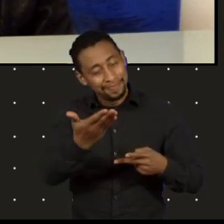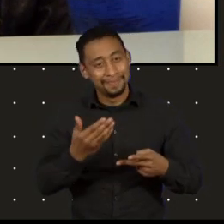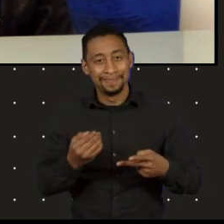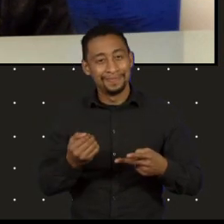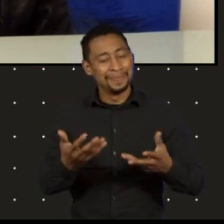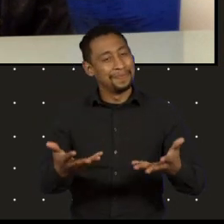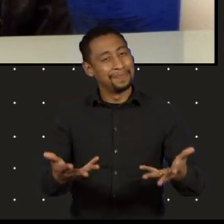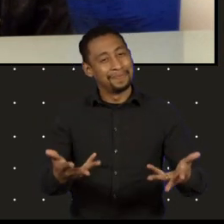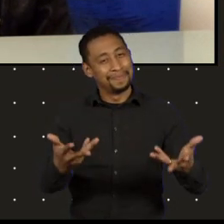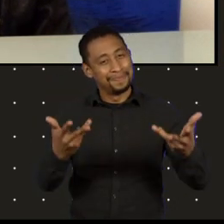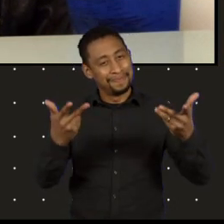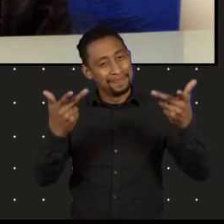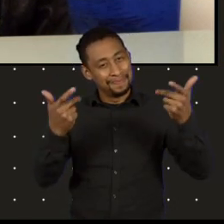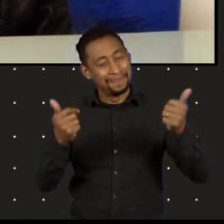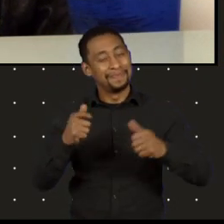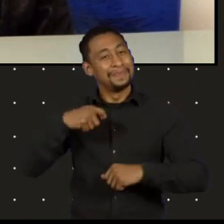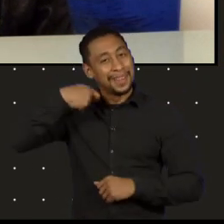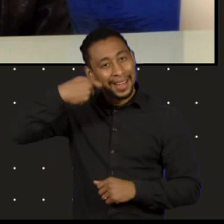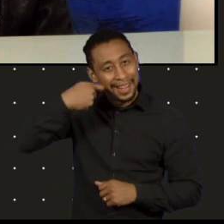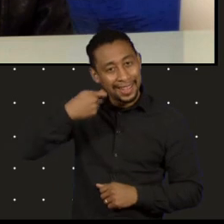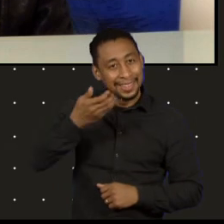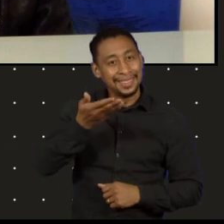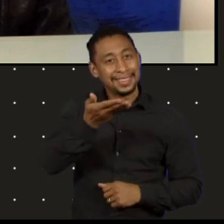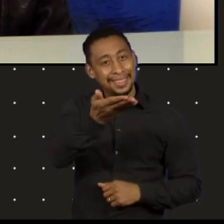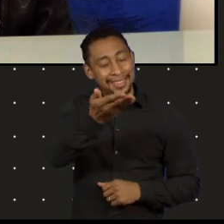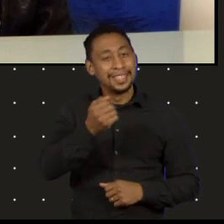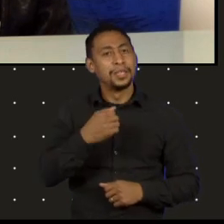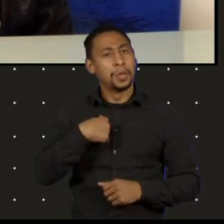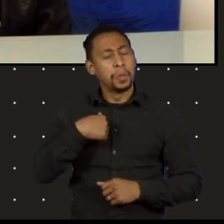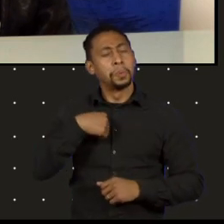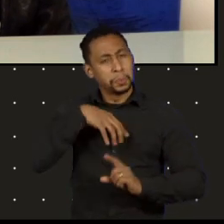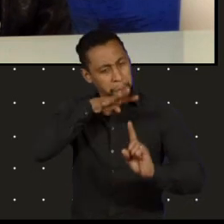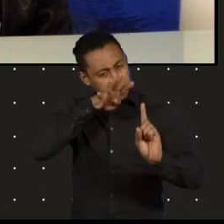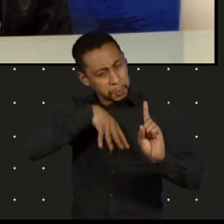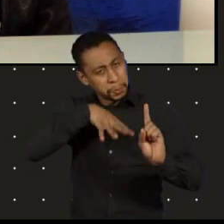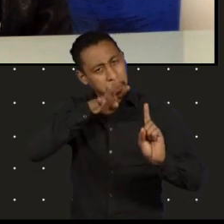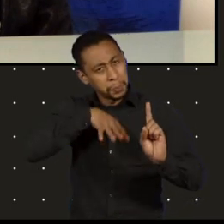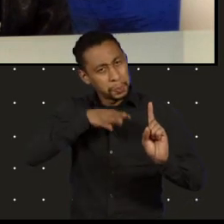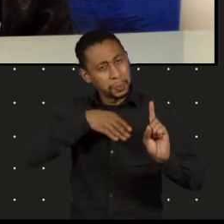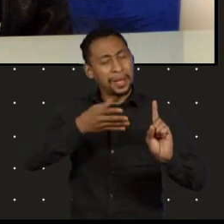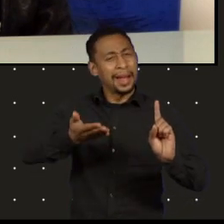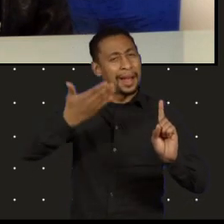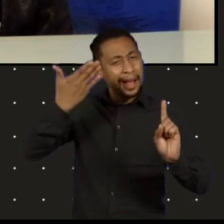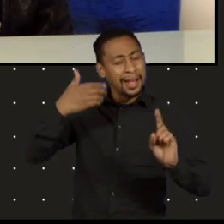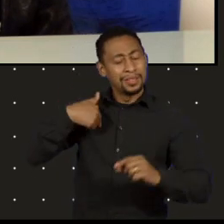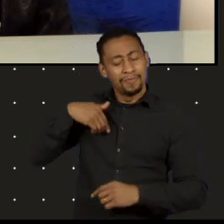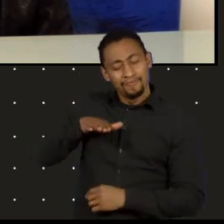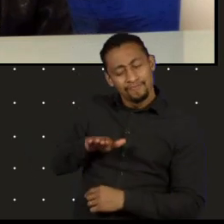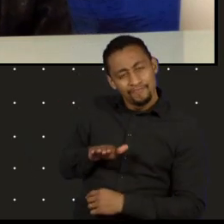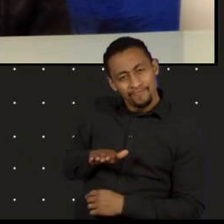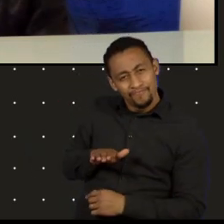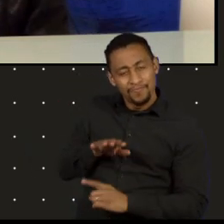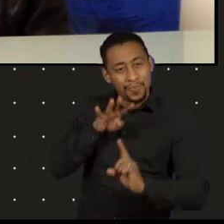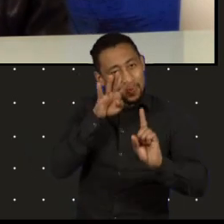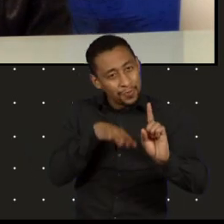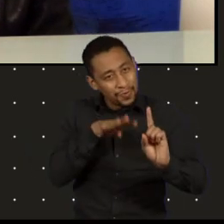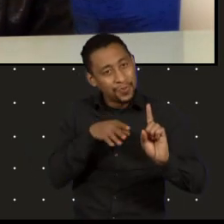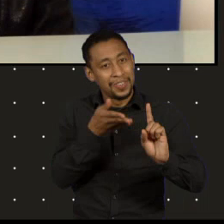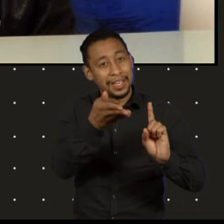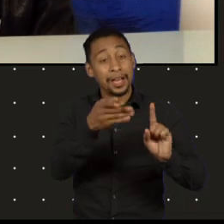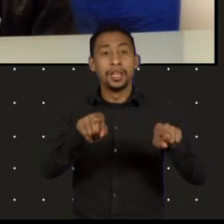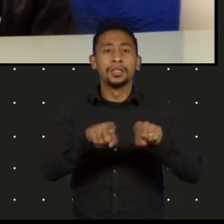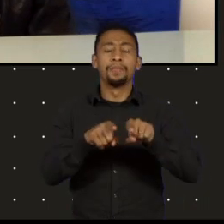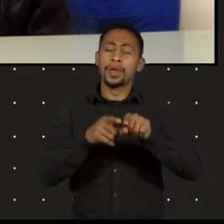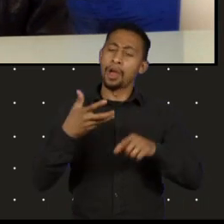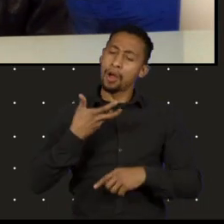a maravilhosa atriz que você é, de quem eu sou fã desde que sou pequenininho. E a voz,